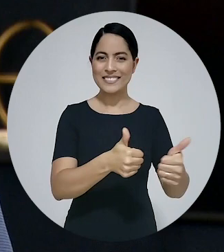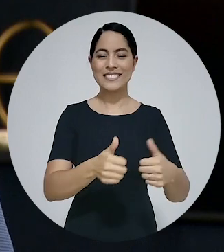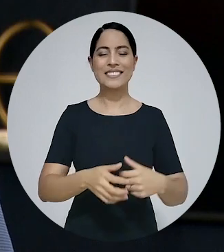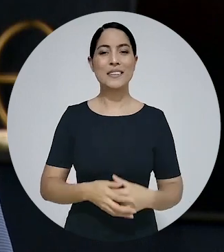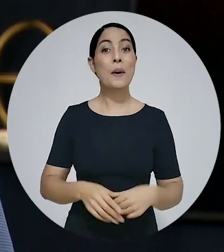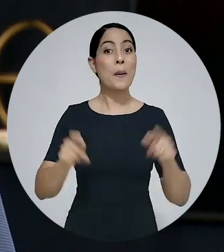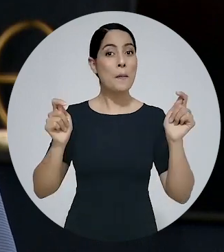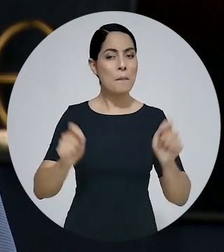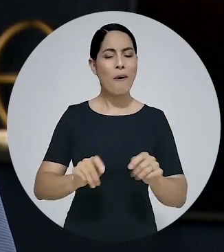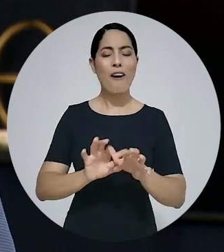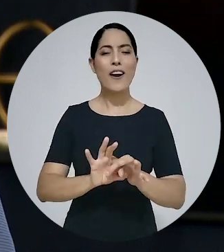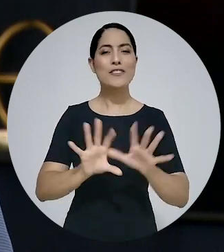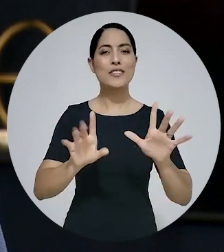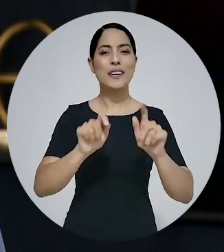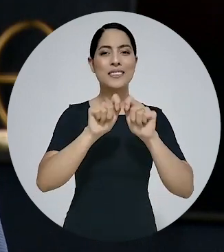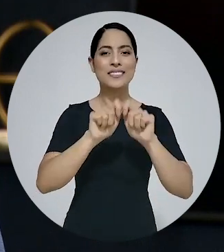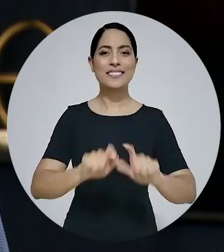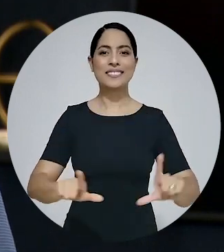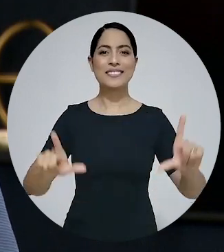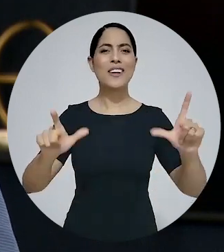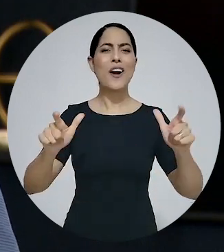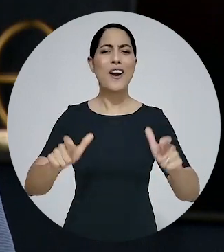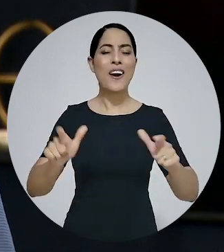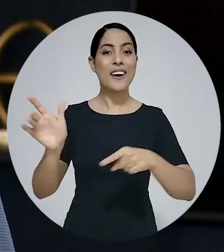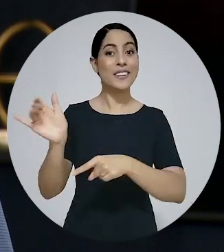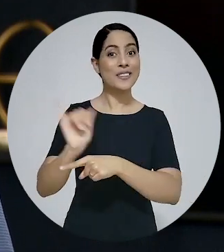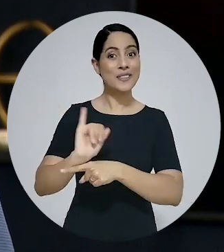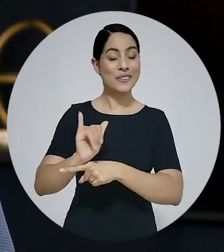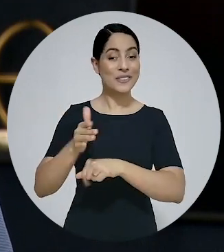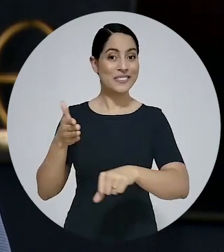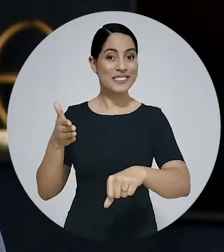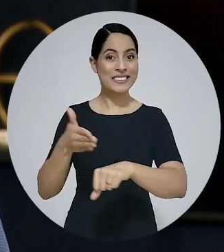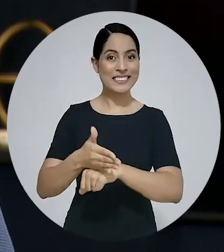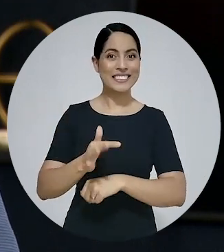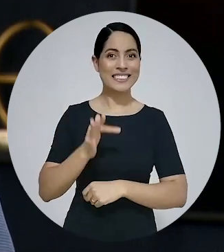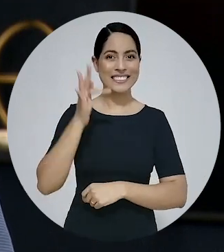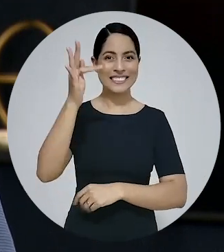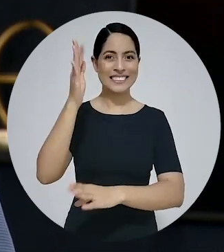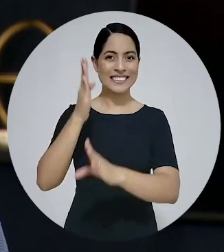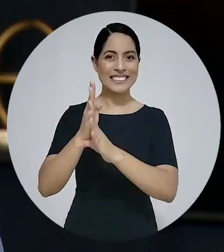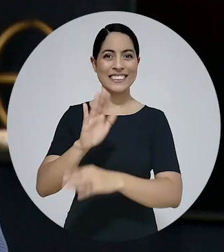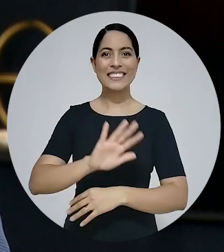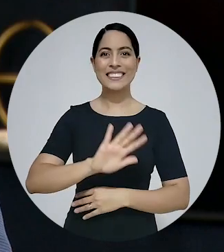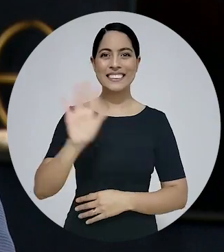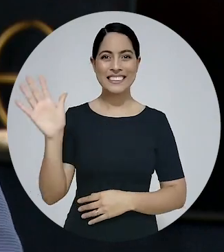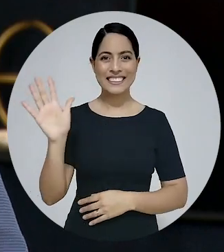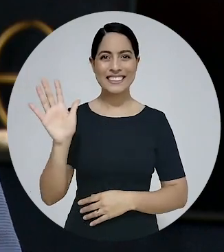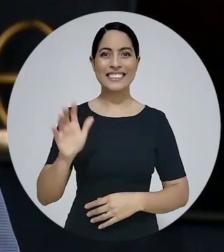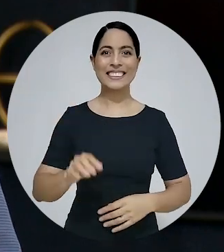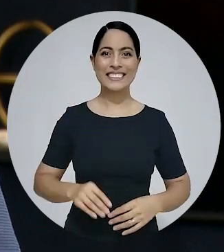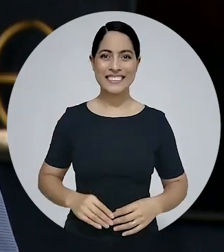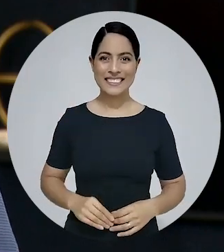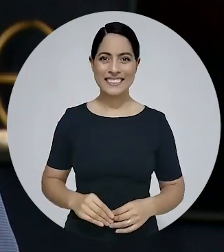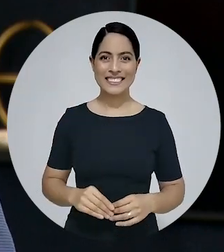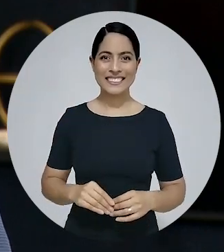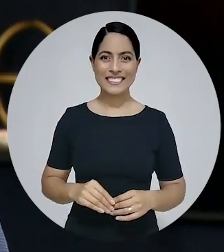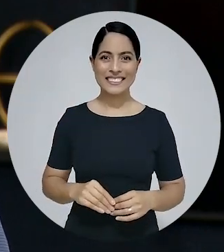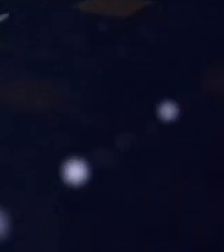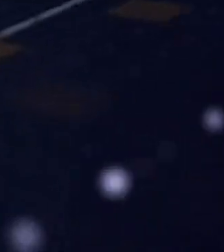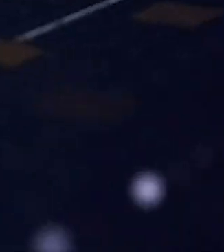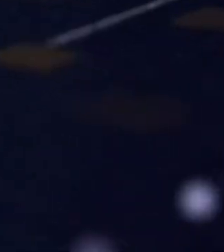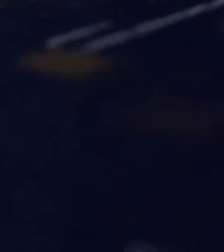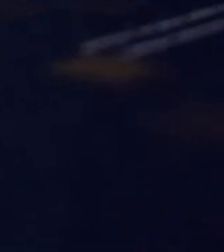redes sociais. Você também pode rever este e outros programas no nosso canal no YouTube. Até mais! Tchau!